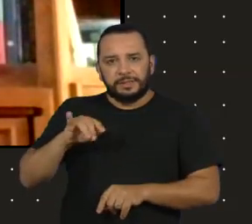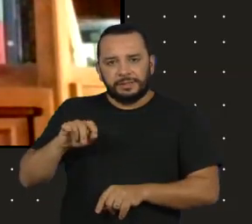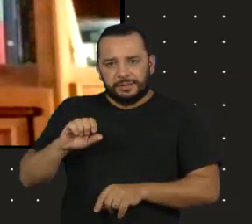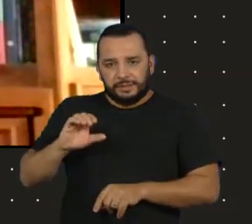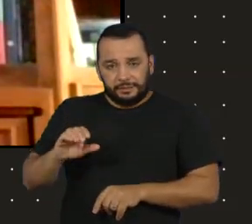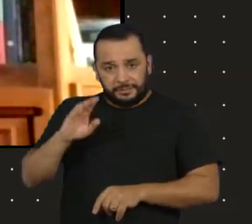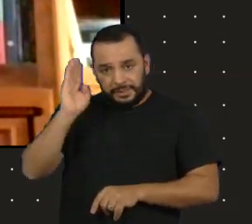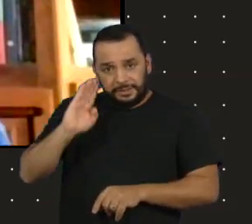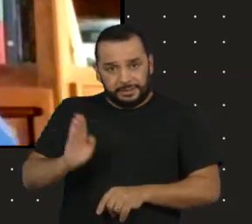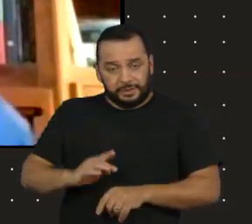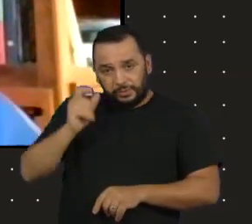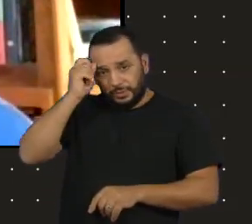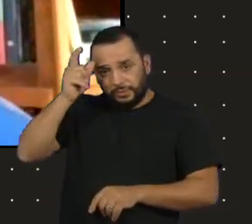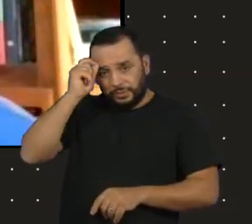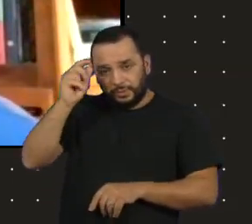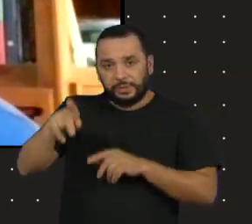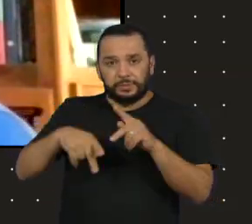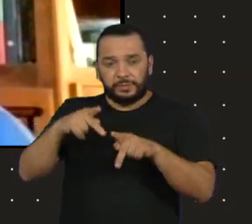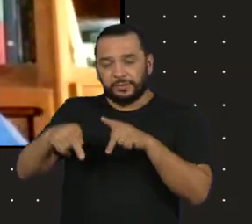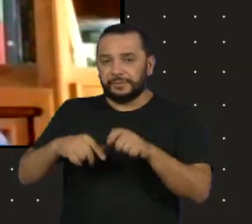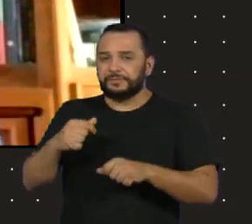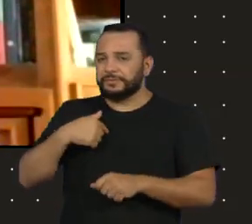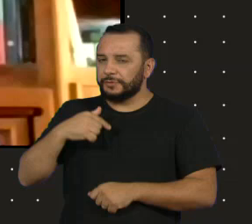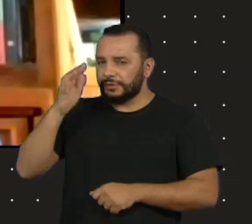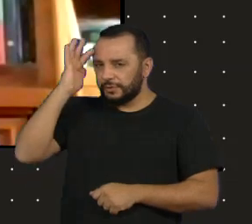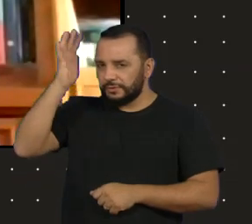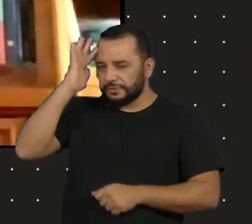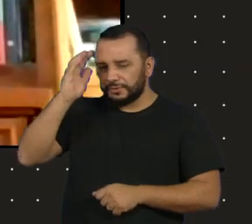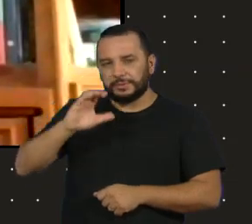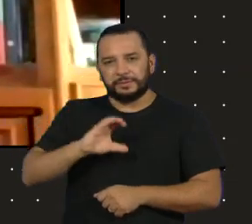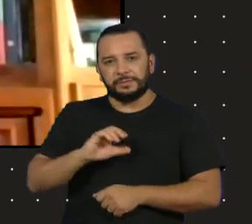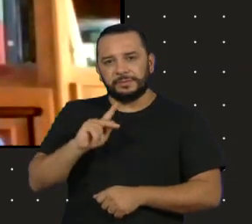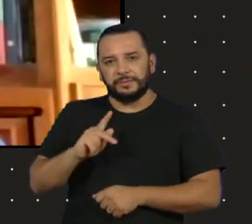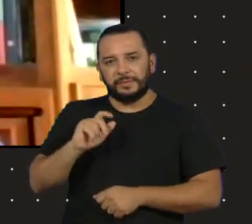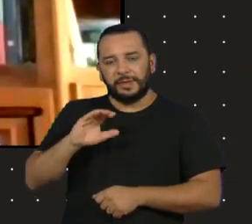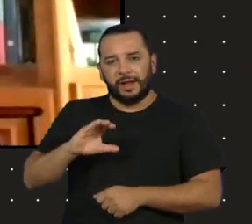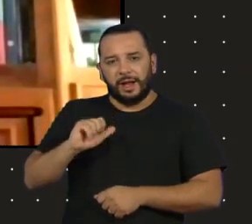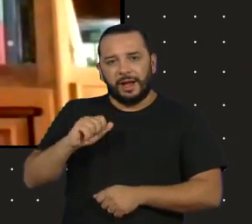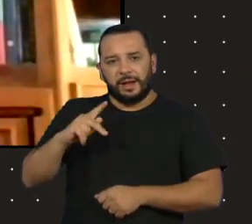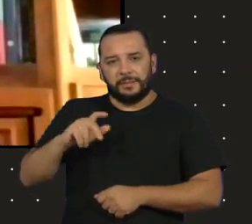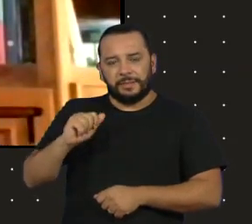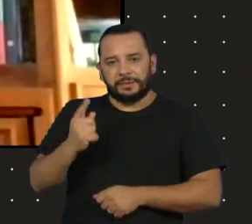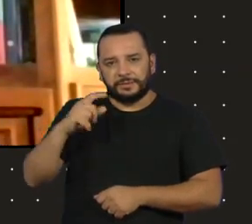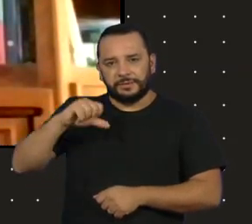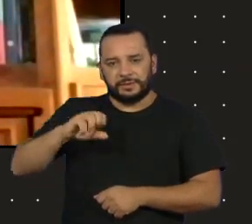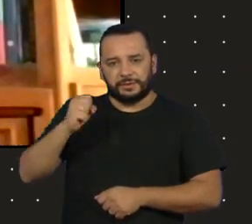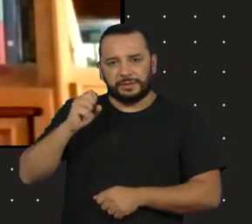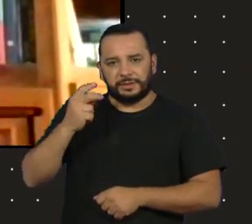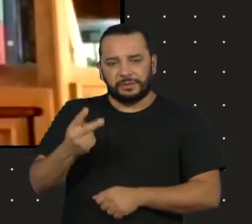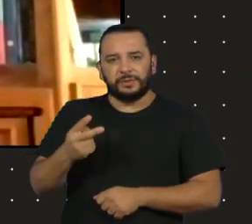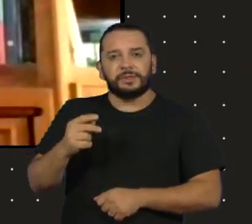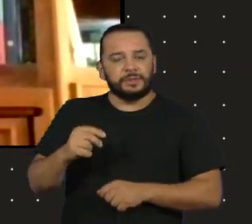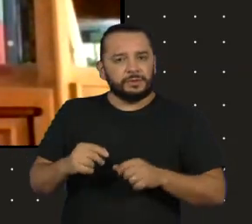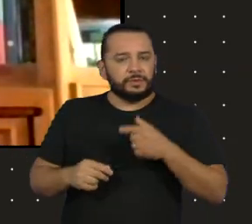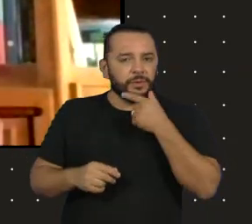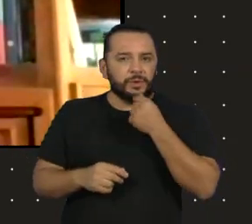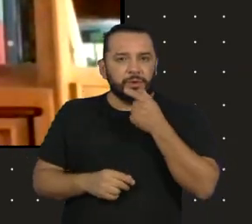Popular. Era um velho sonho meu, né? Desde a capa de 82 do Chico Buarque, que se